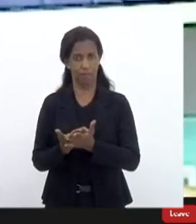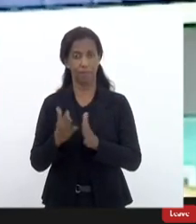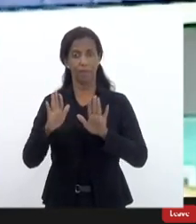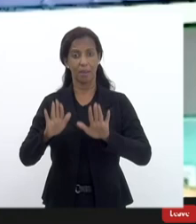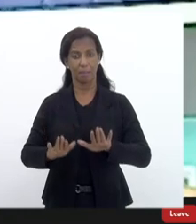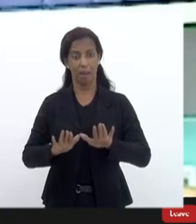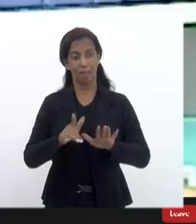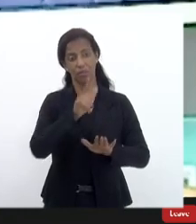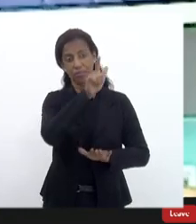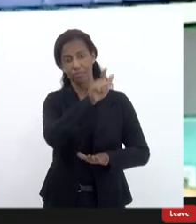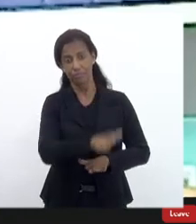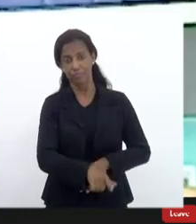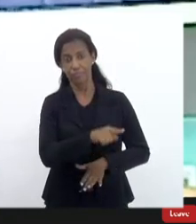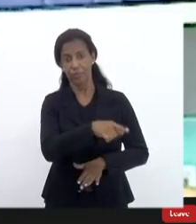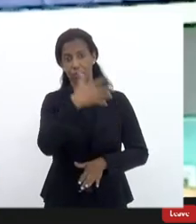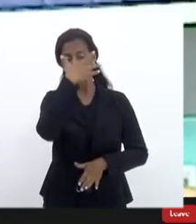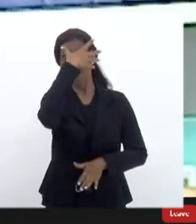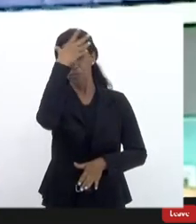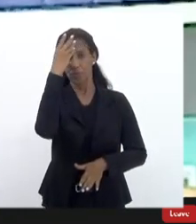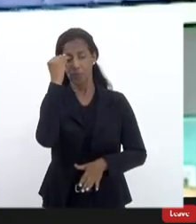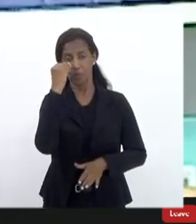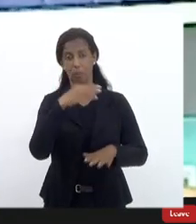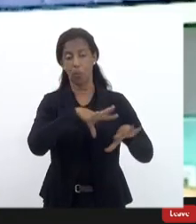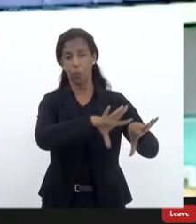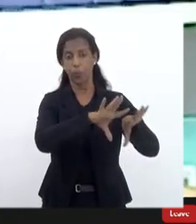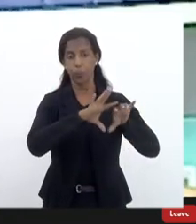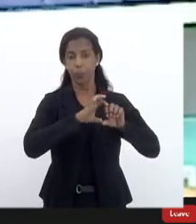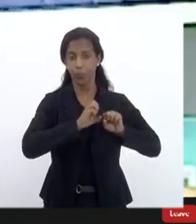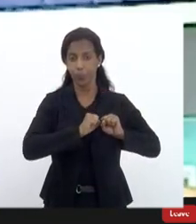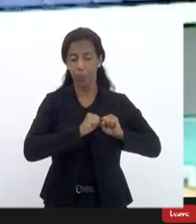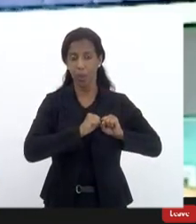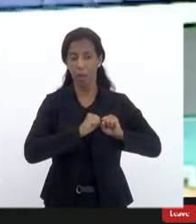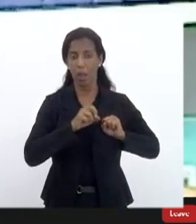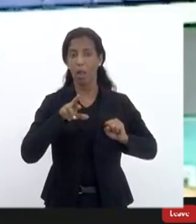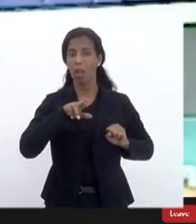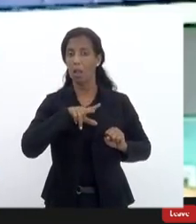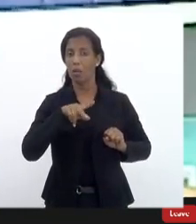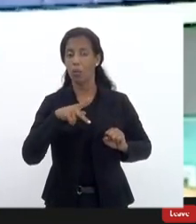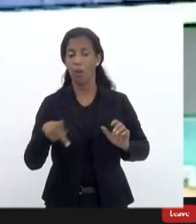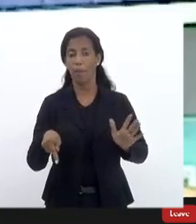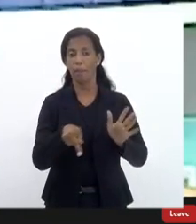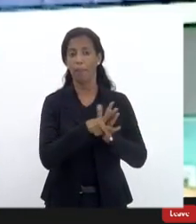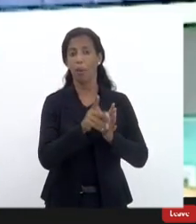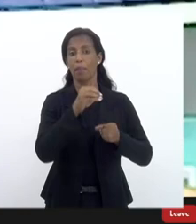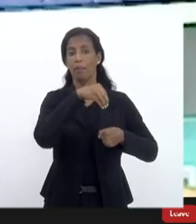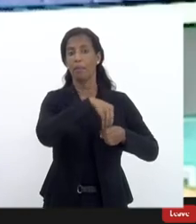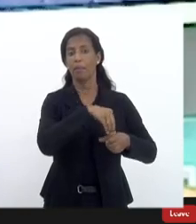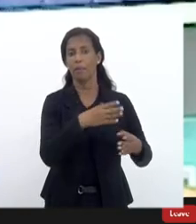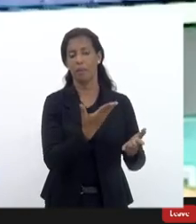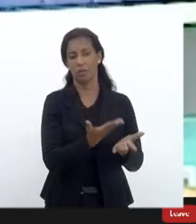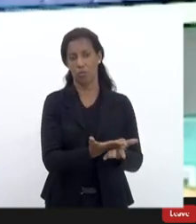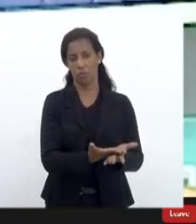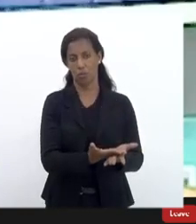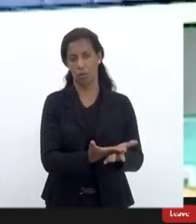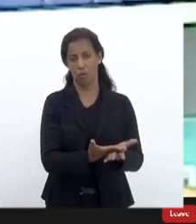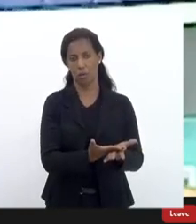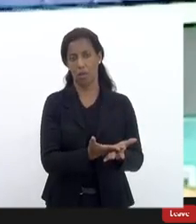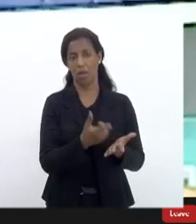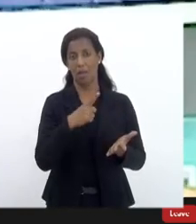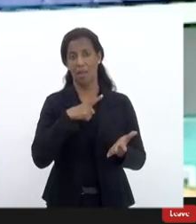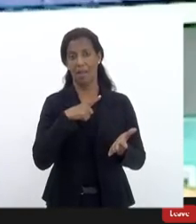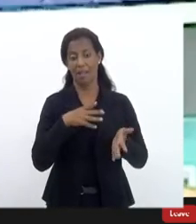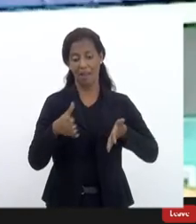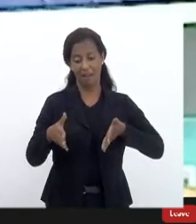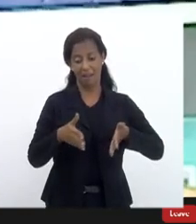pessoas estão esquecendo que a contaminação ela não se dá na escola, ela se dá no